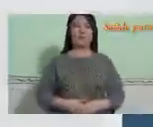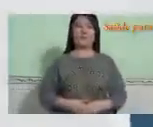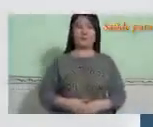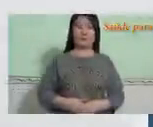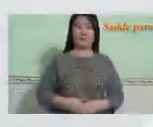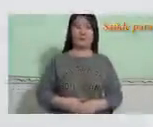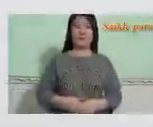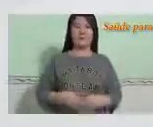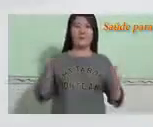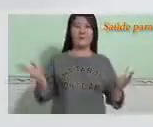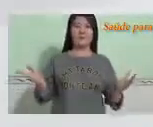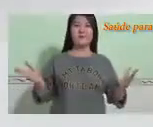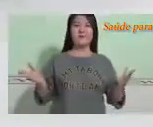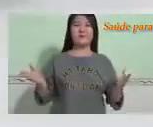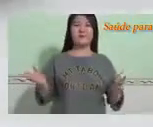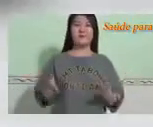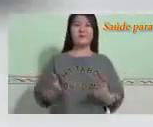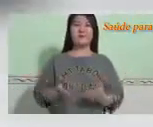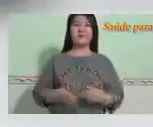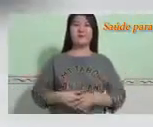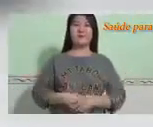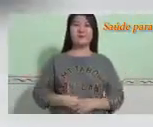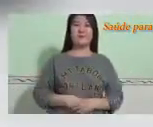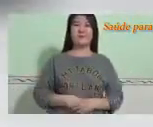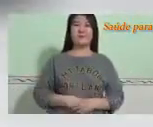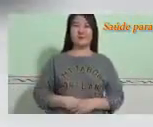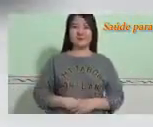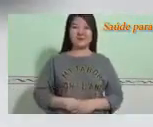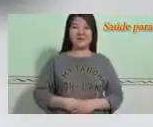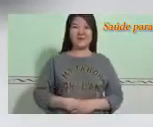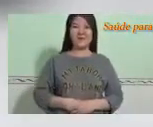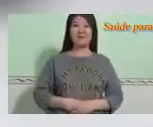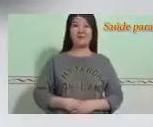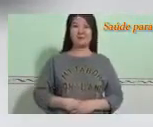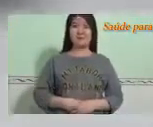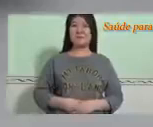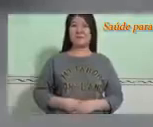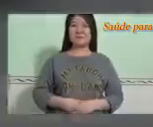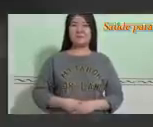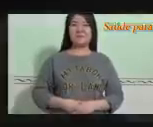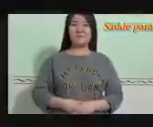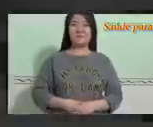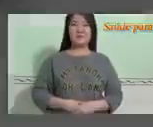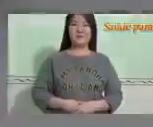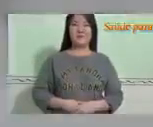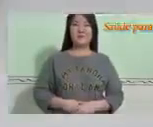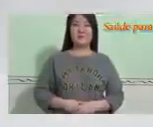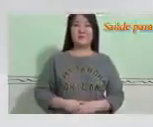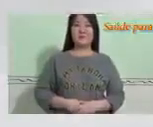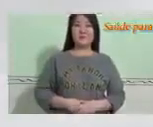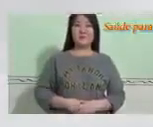Os únicos aparelhos que podem estar ligados no quarto durante o sono são o rádio, para tocar os sons da